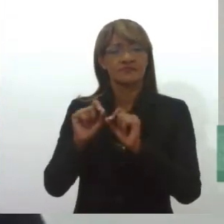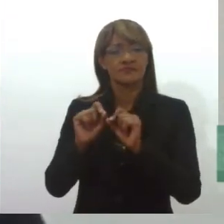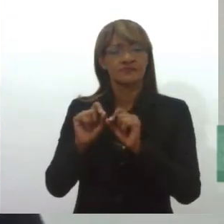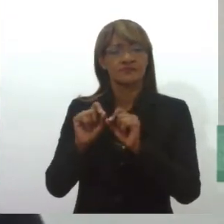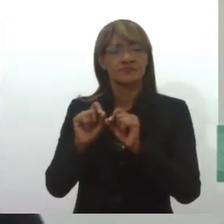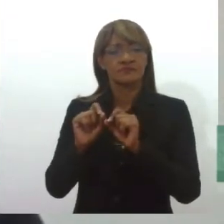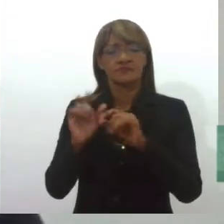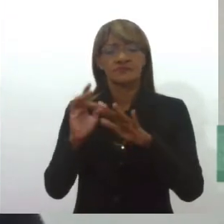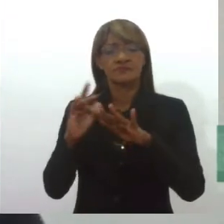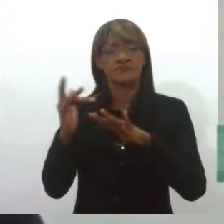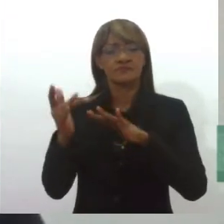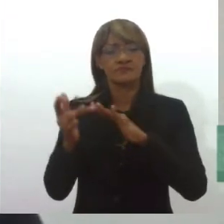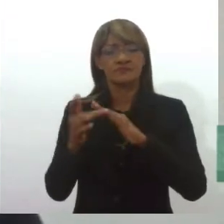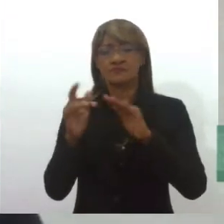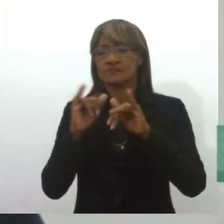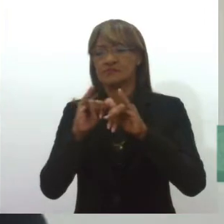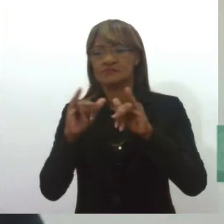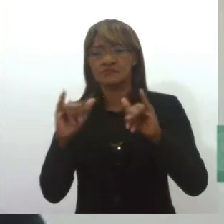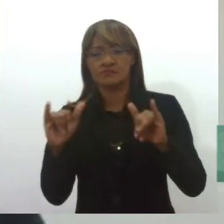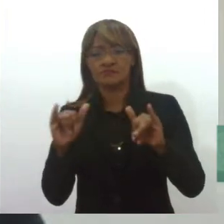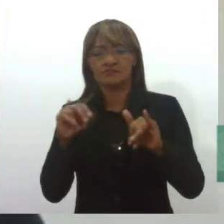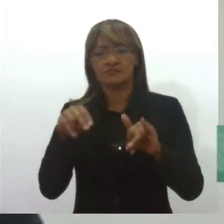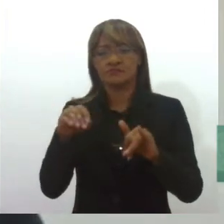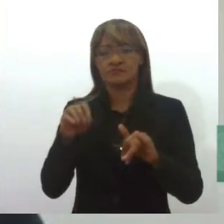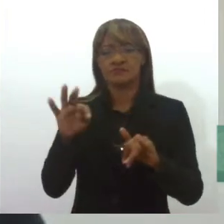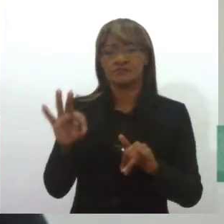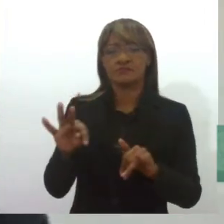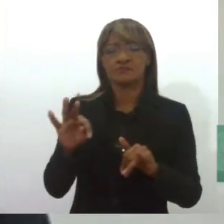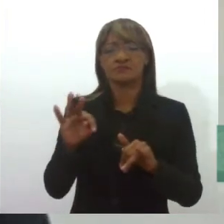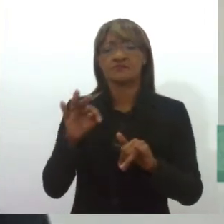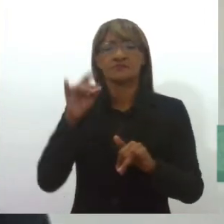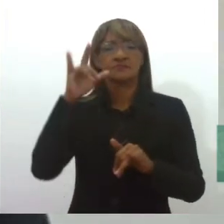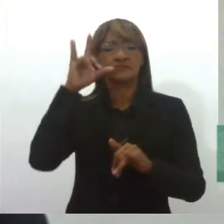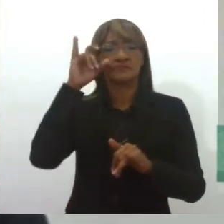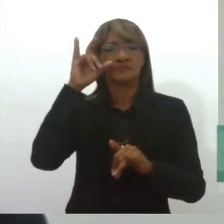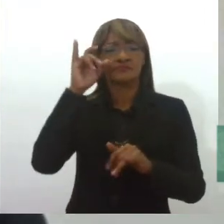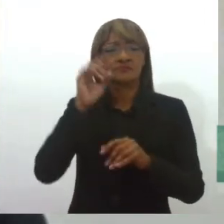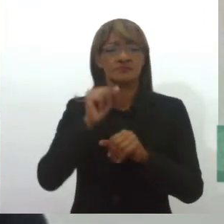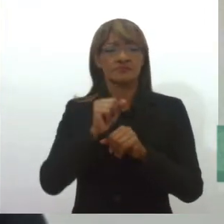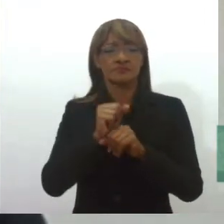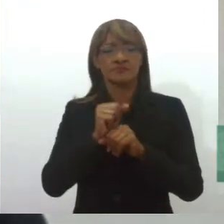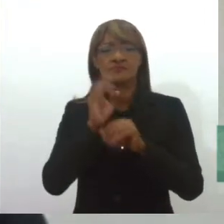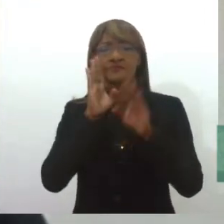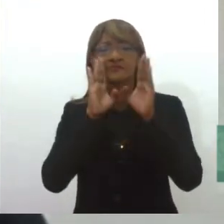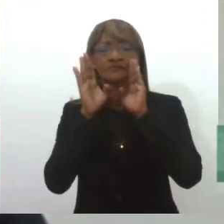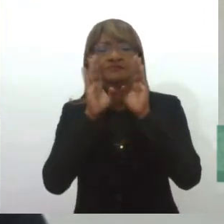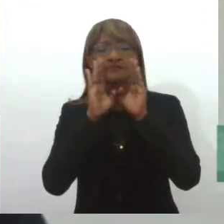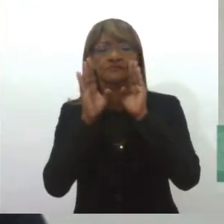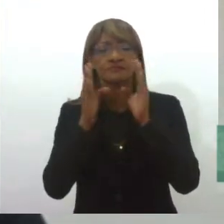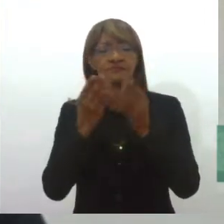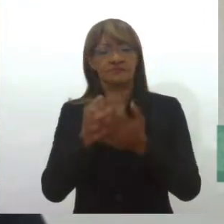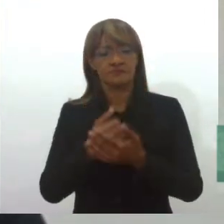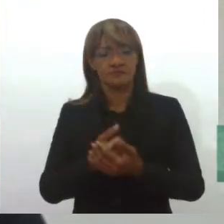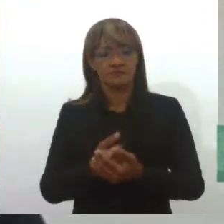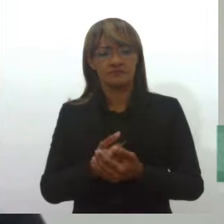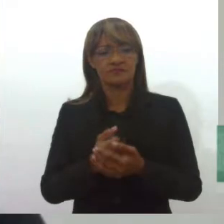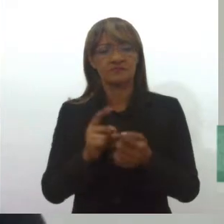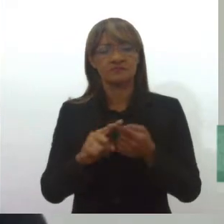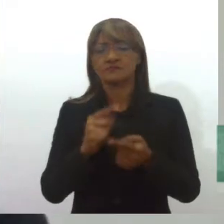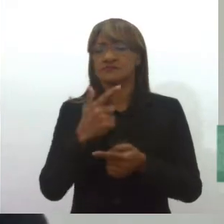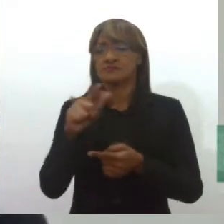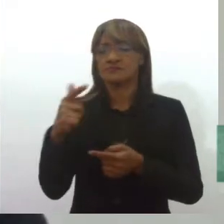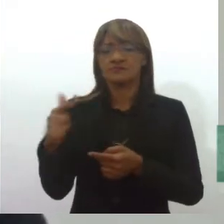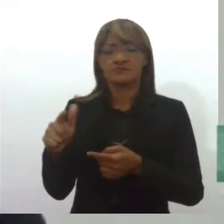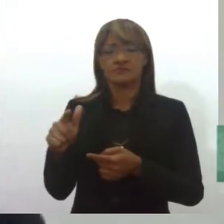redes sociais, seja a Meta, que é dona da Facebook, do Instagram, e o WhatsApp, e outras operadoras também que